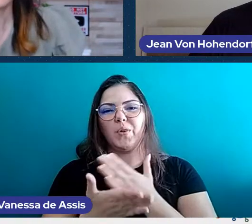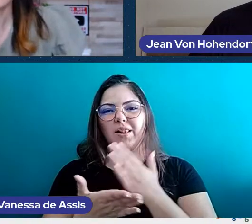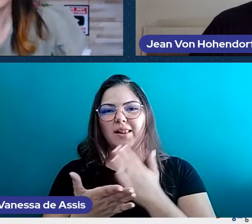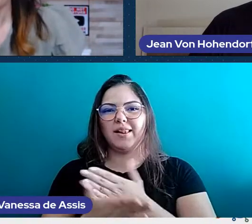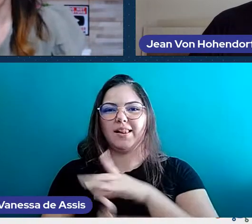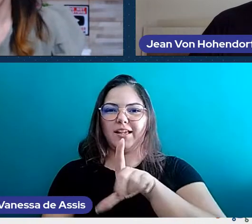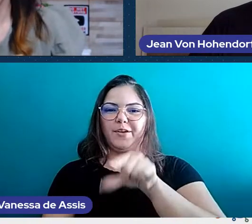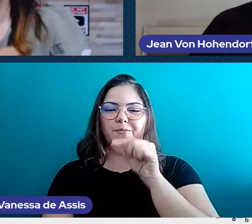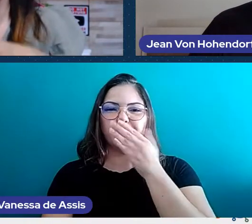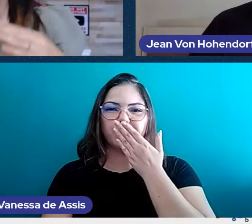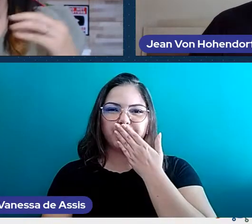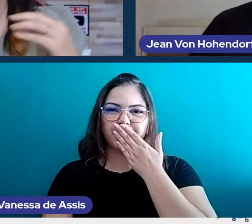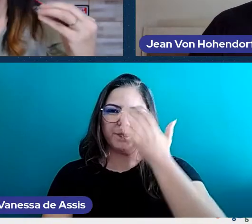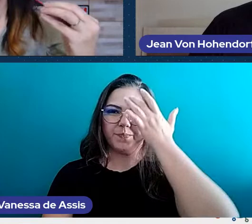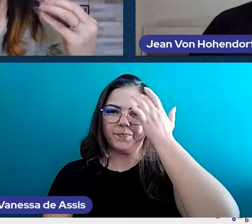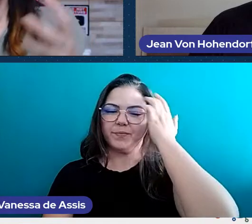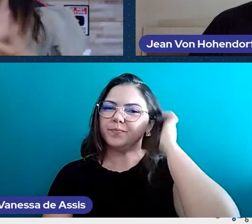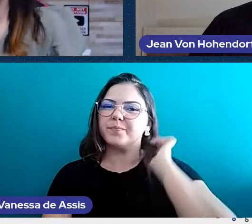favoritos.